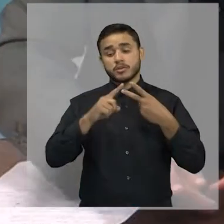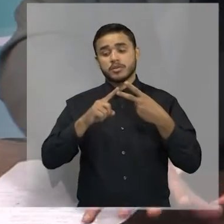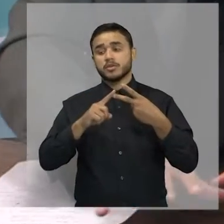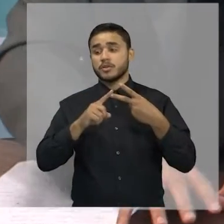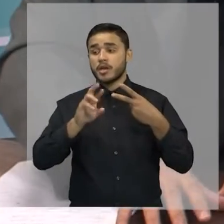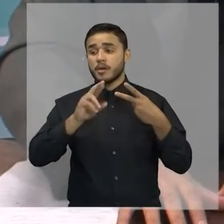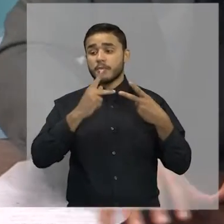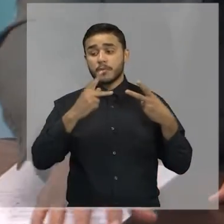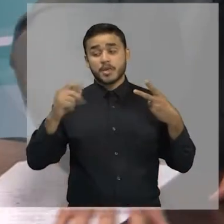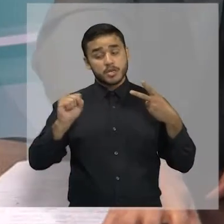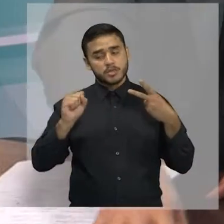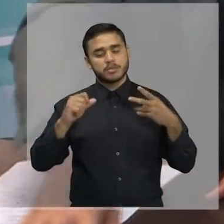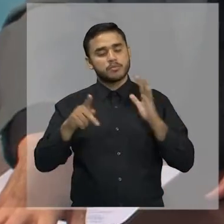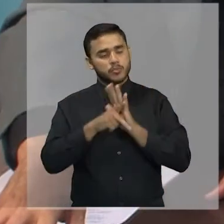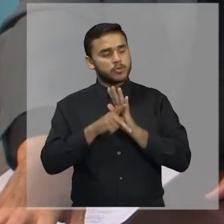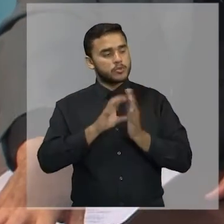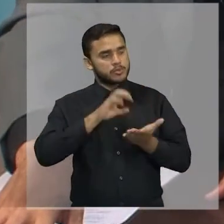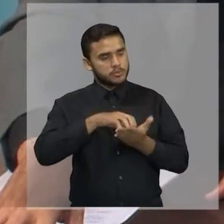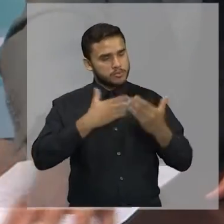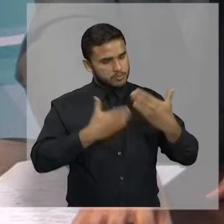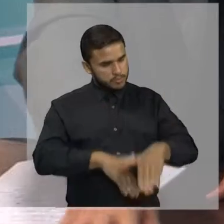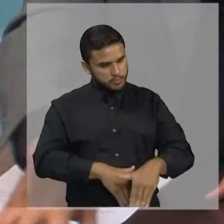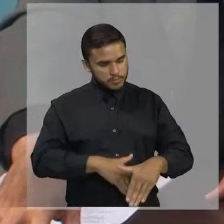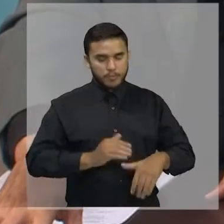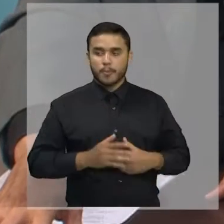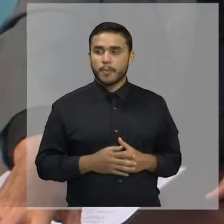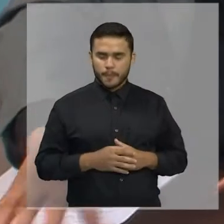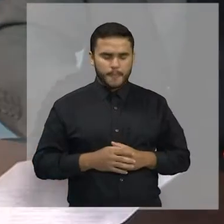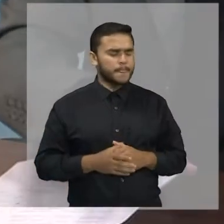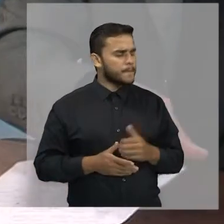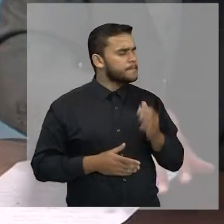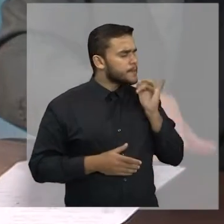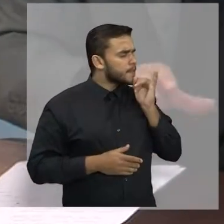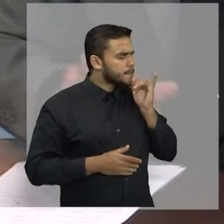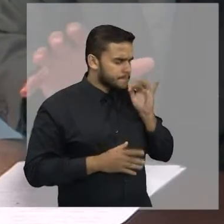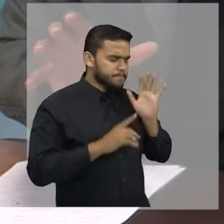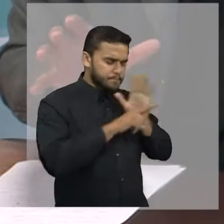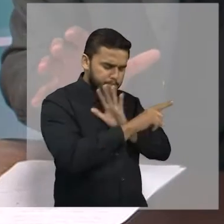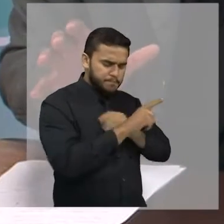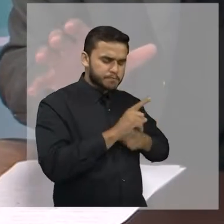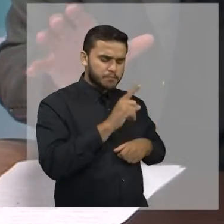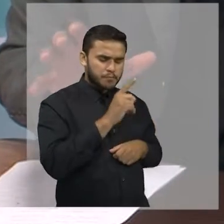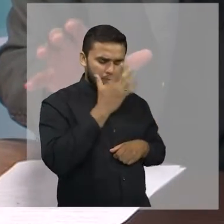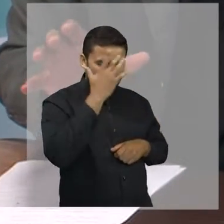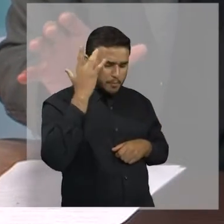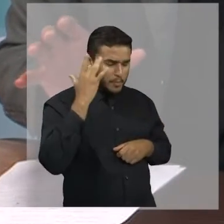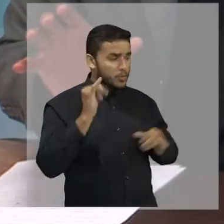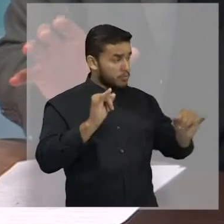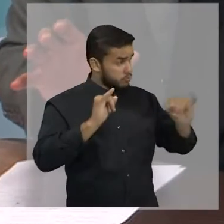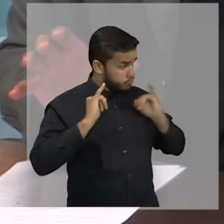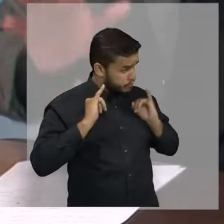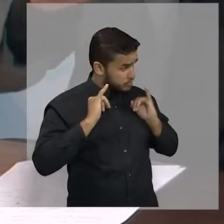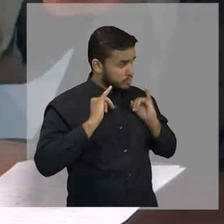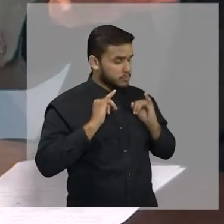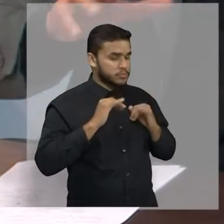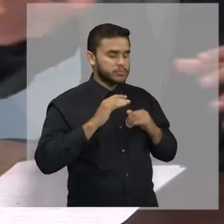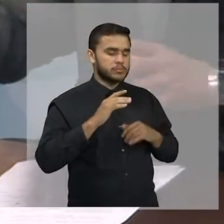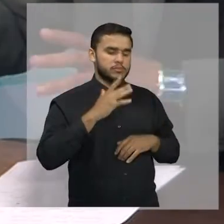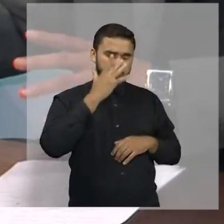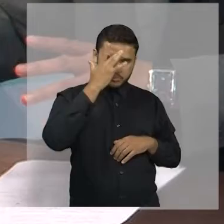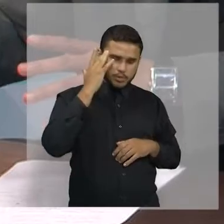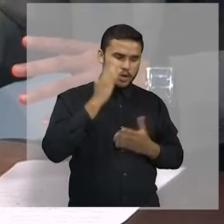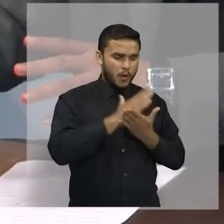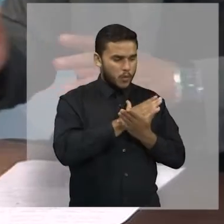esse fundo, nós já temos aqueles que estão os beneficiários, que estão aposentados, e tem os que estão, os que estão se preparando para entrar,